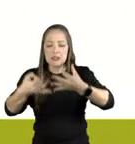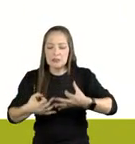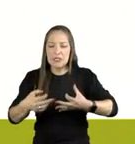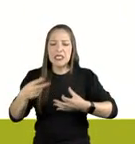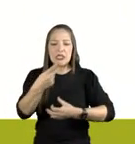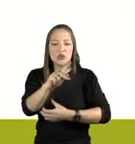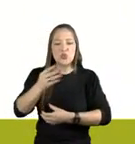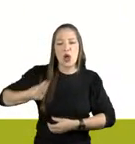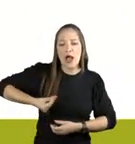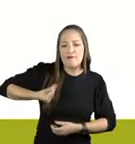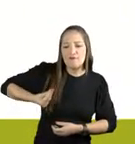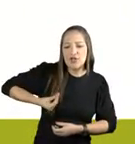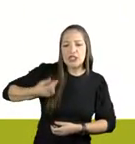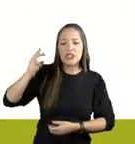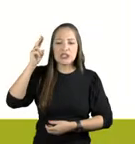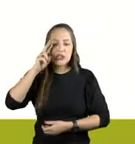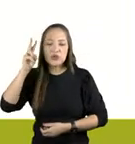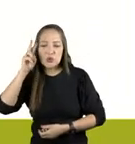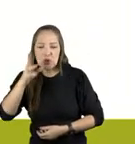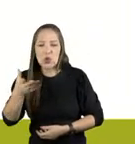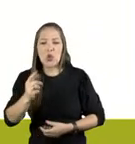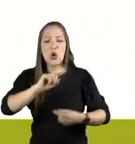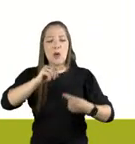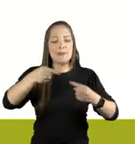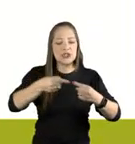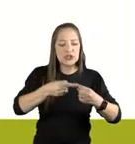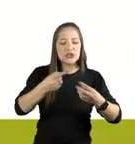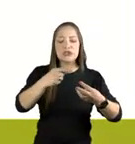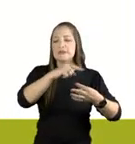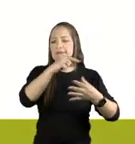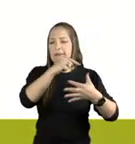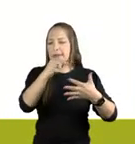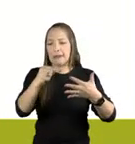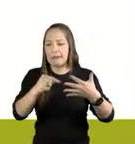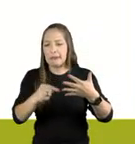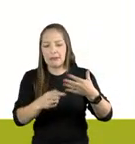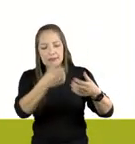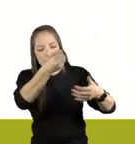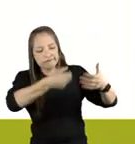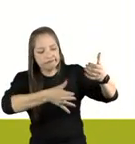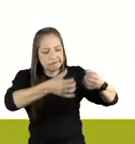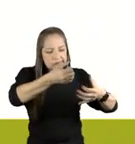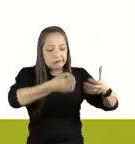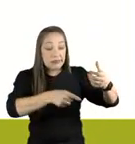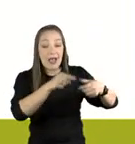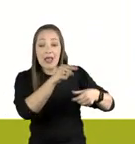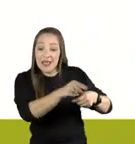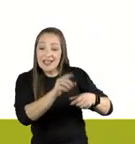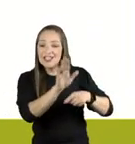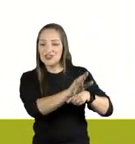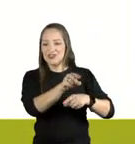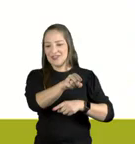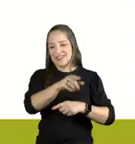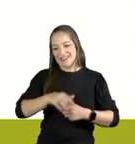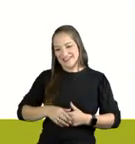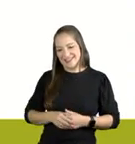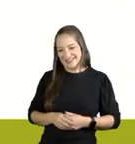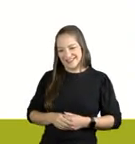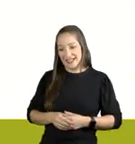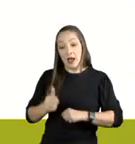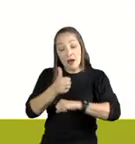seus gastos e fala onde ele quer chegar, é claro que esse assessor vai ajudá-lo a chegar naquele objetivo, que